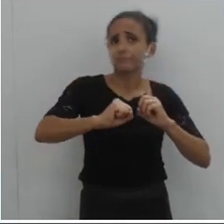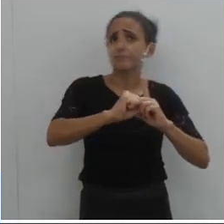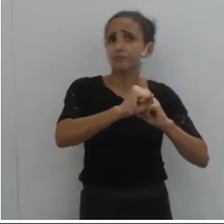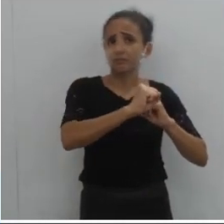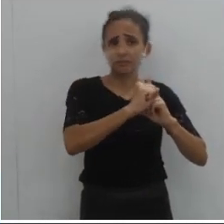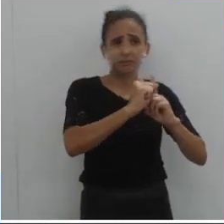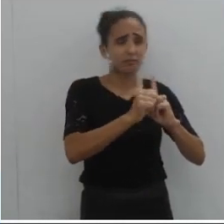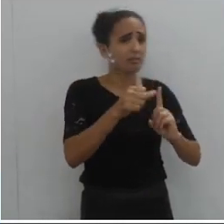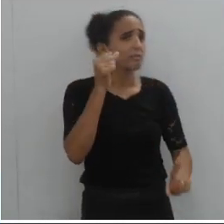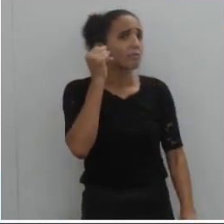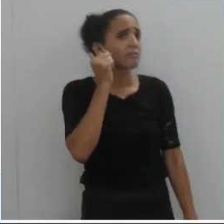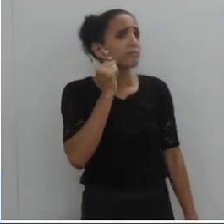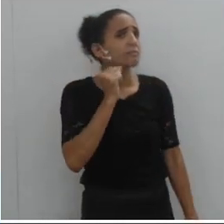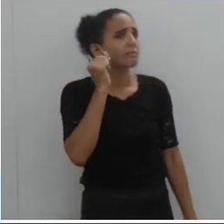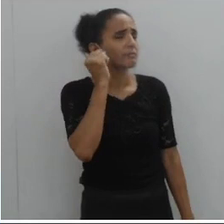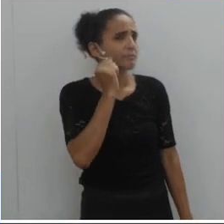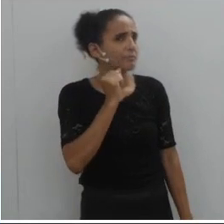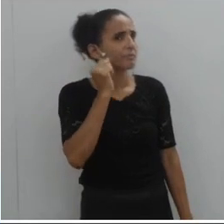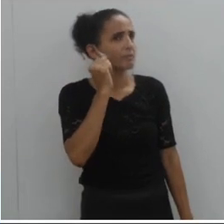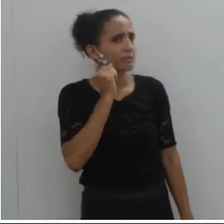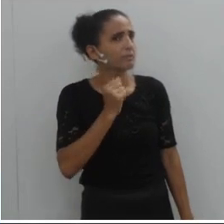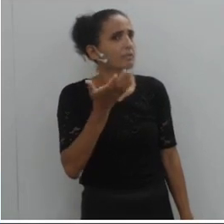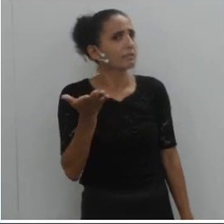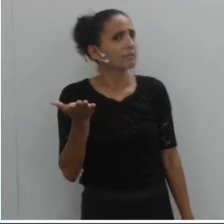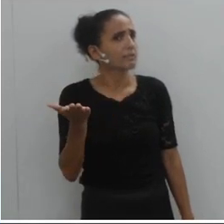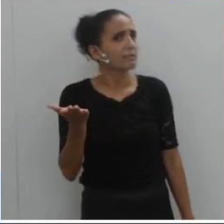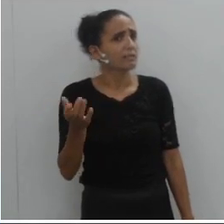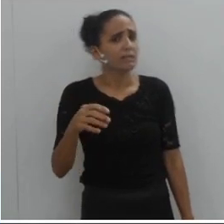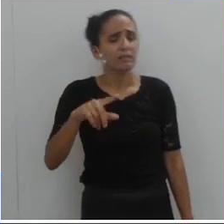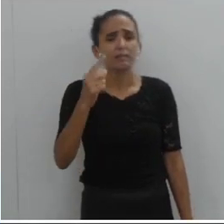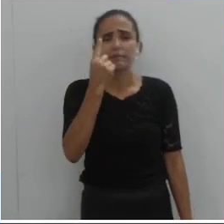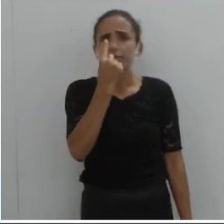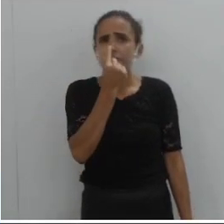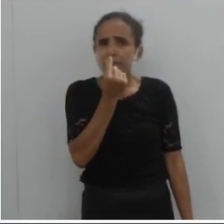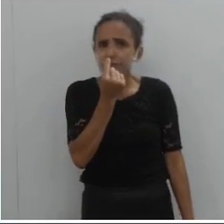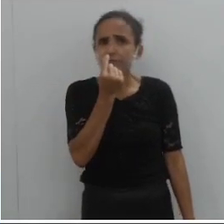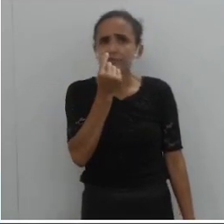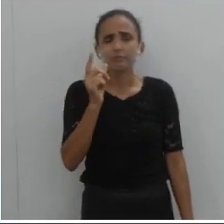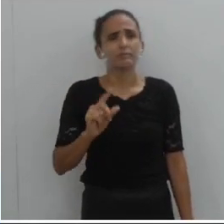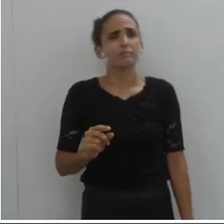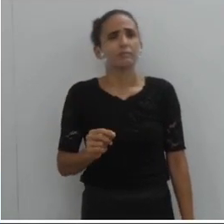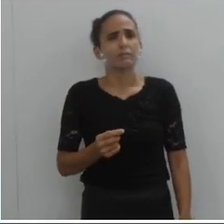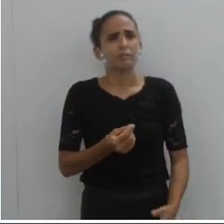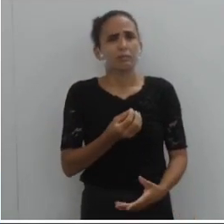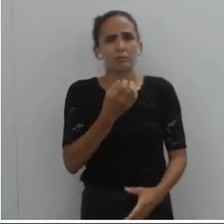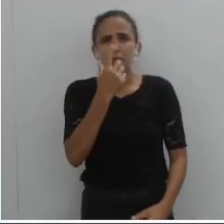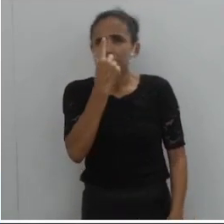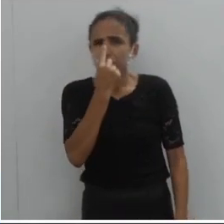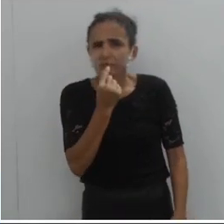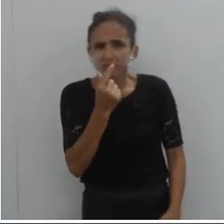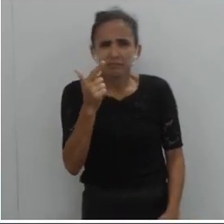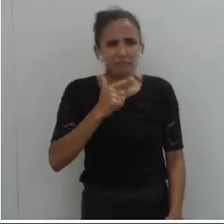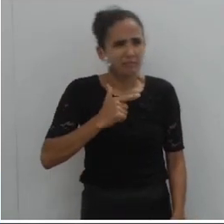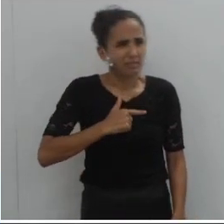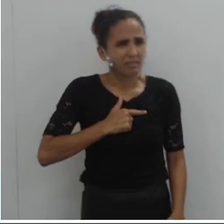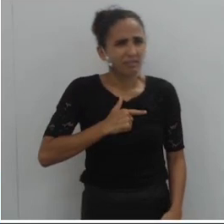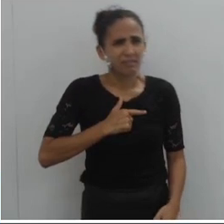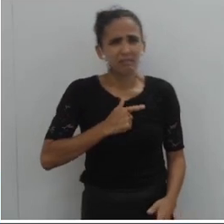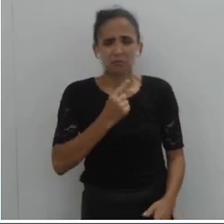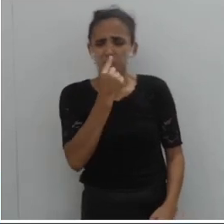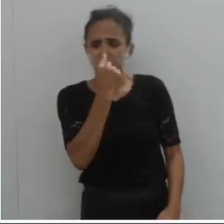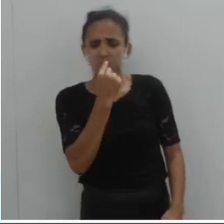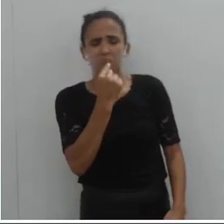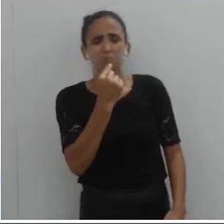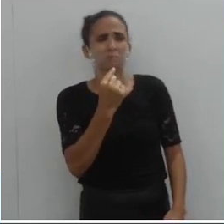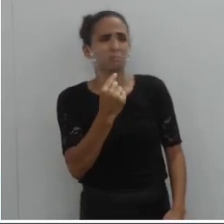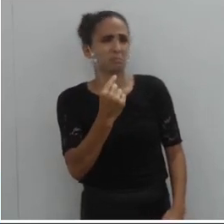a mulher em si era bruxa, ou seja, uma mulher feia, do